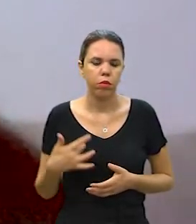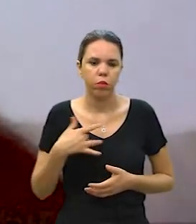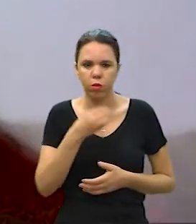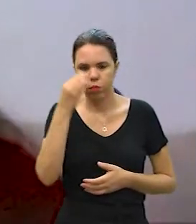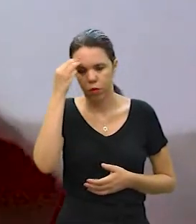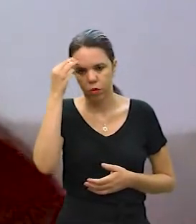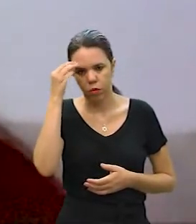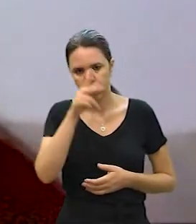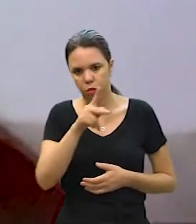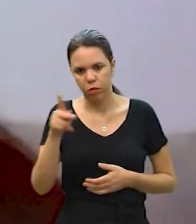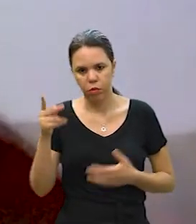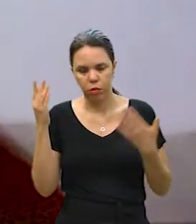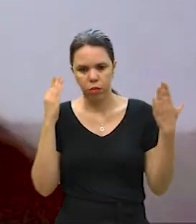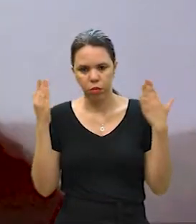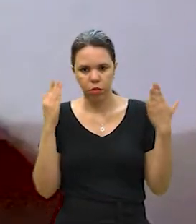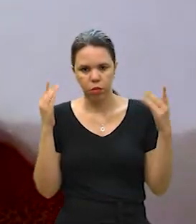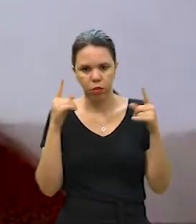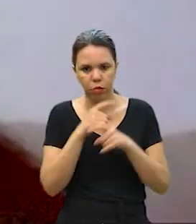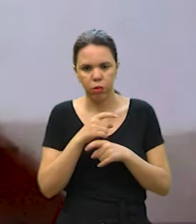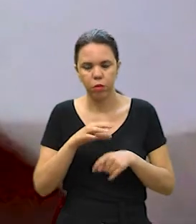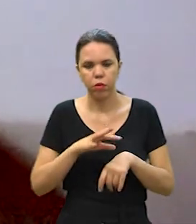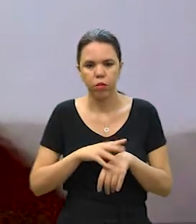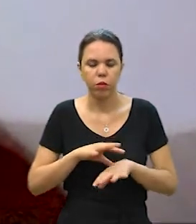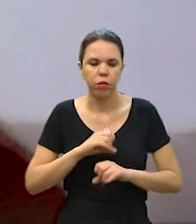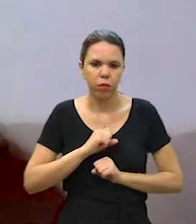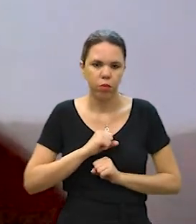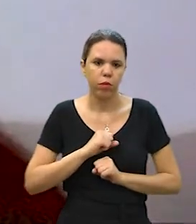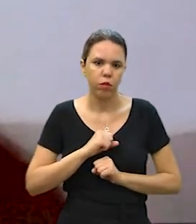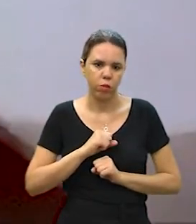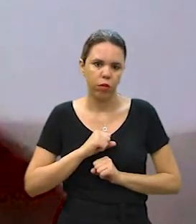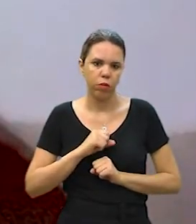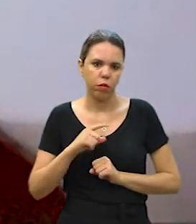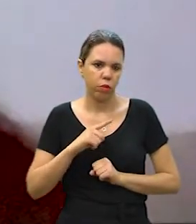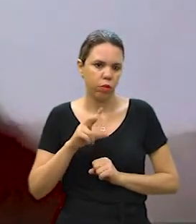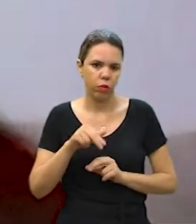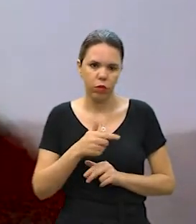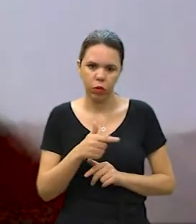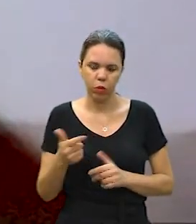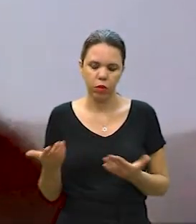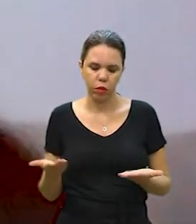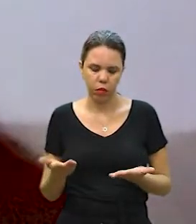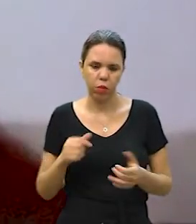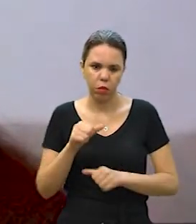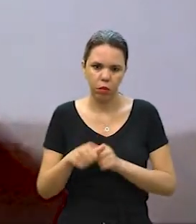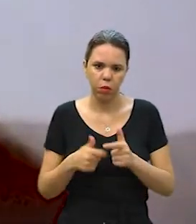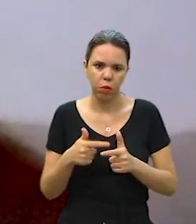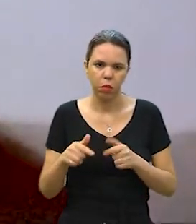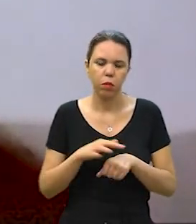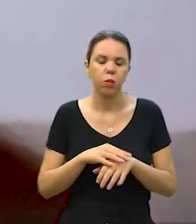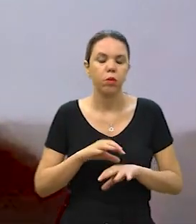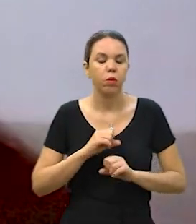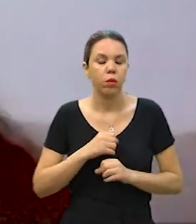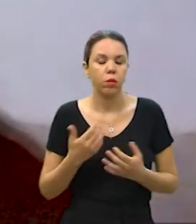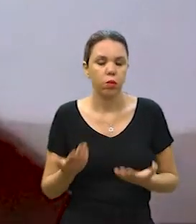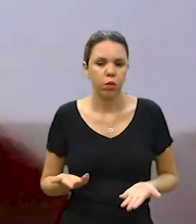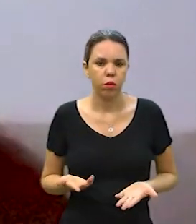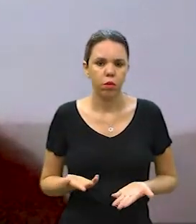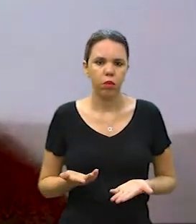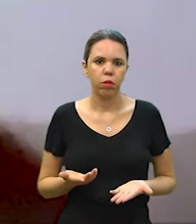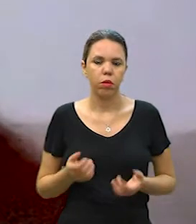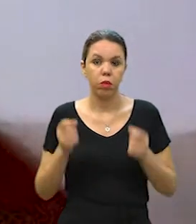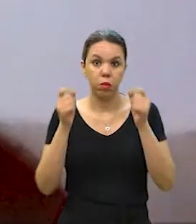do professor e professora que tem ficado doente, né, nunca teve, está tendo transtorno, né, síndrome